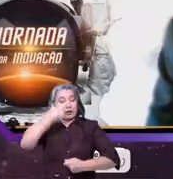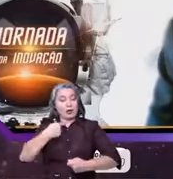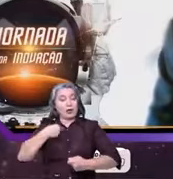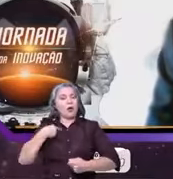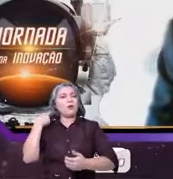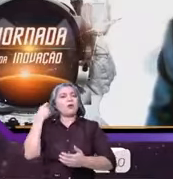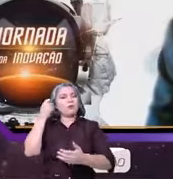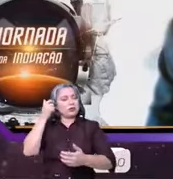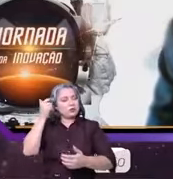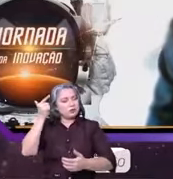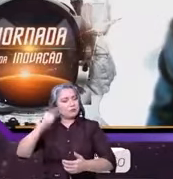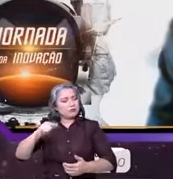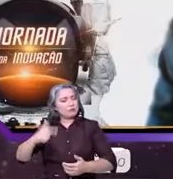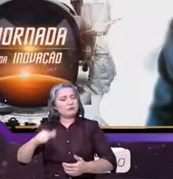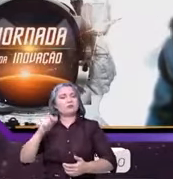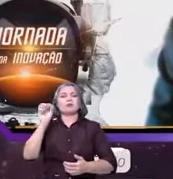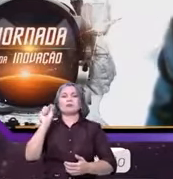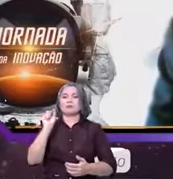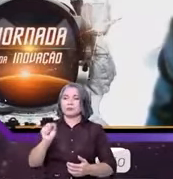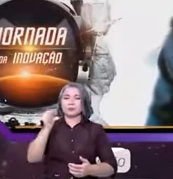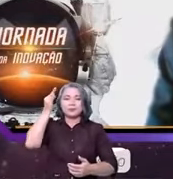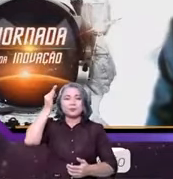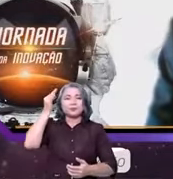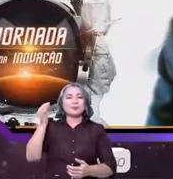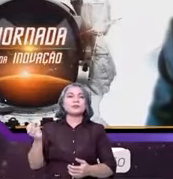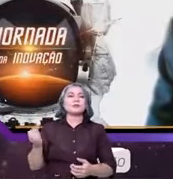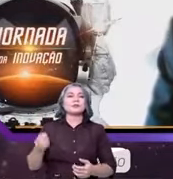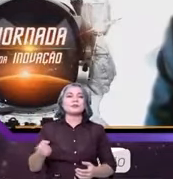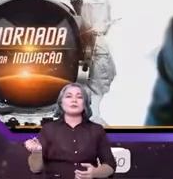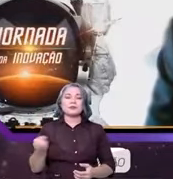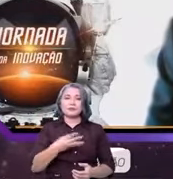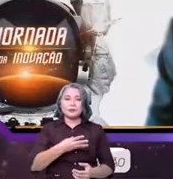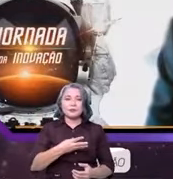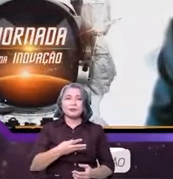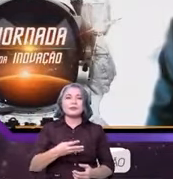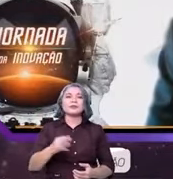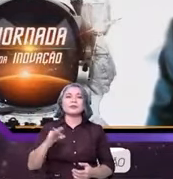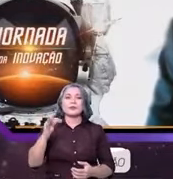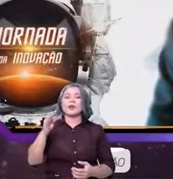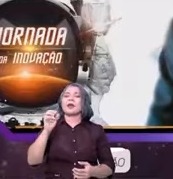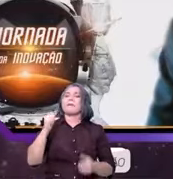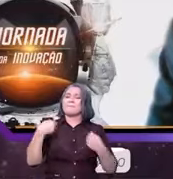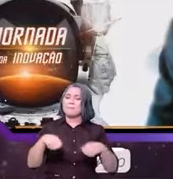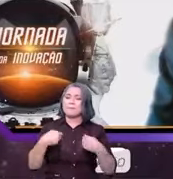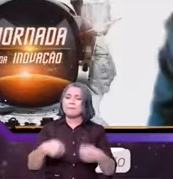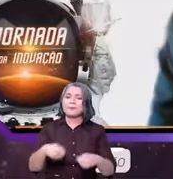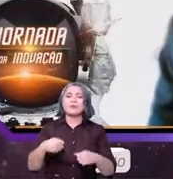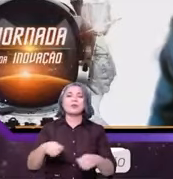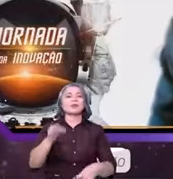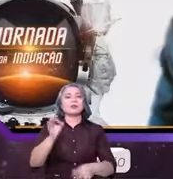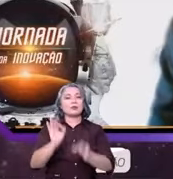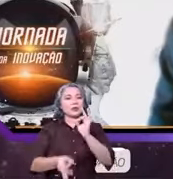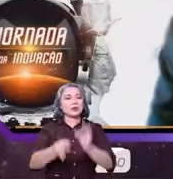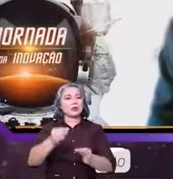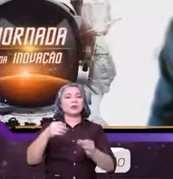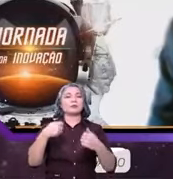insistindo que a inovação ela é uma necessidade do serviço público. O Poder Judiciário ele